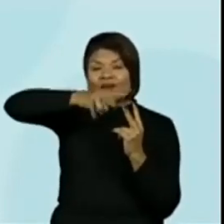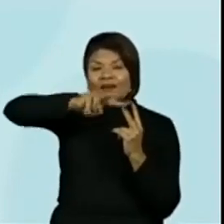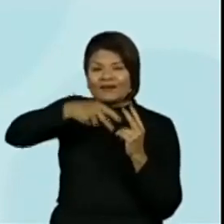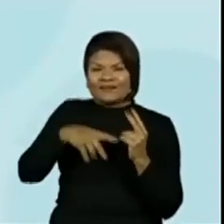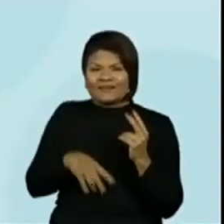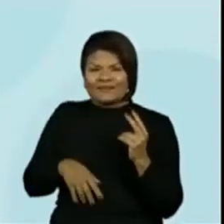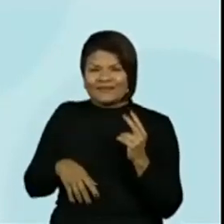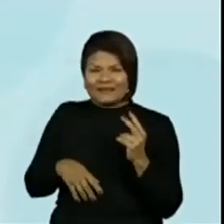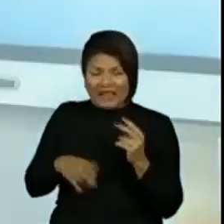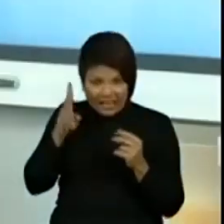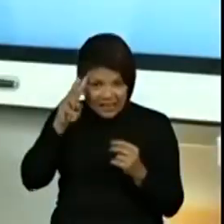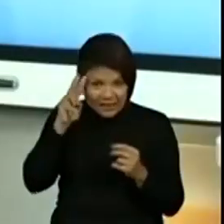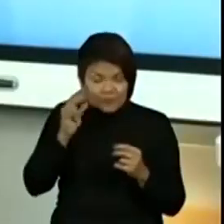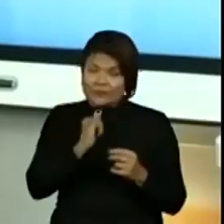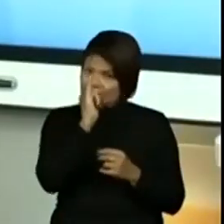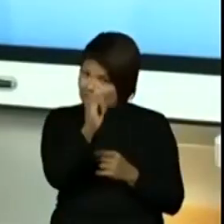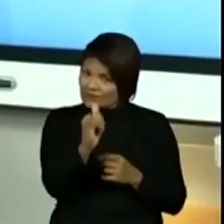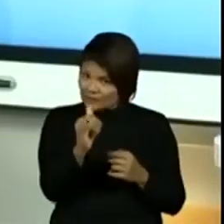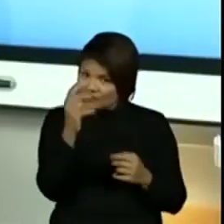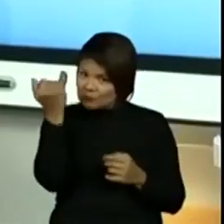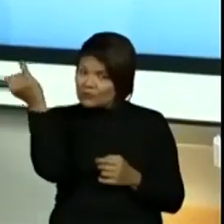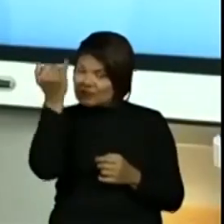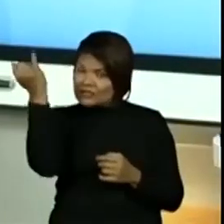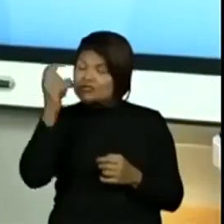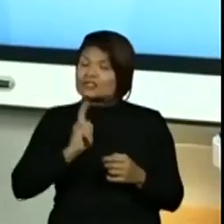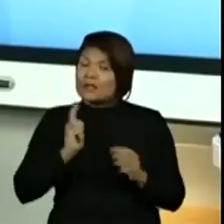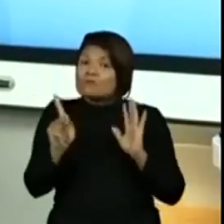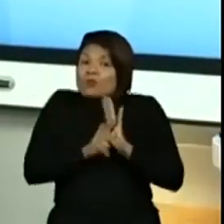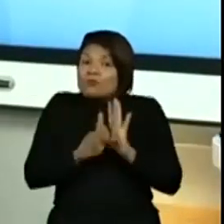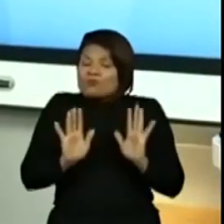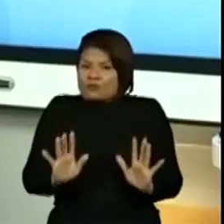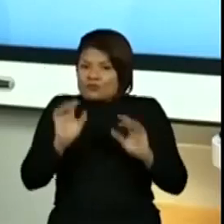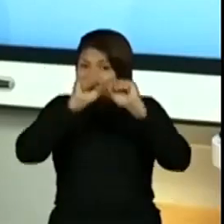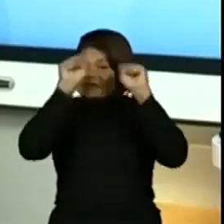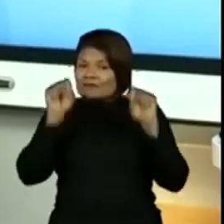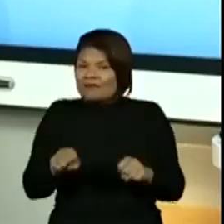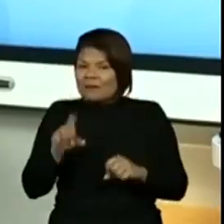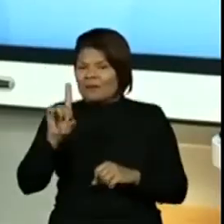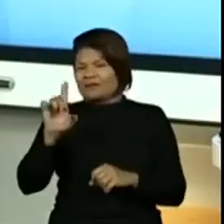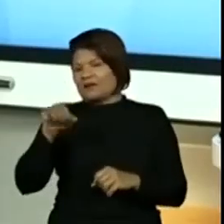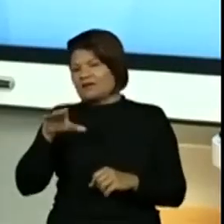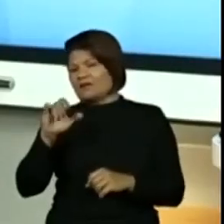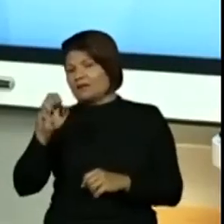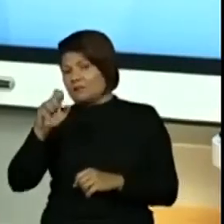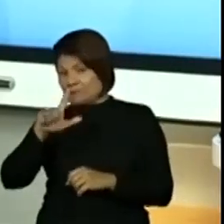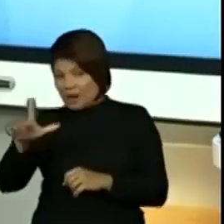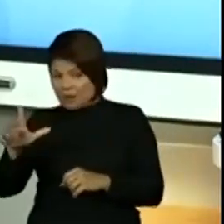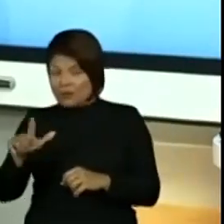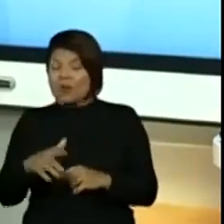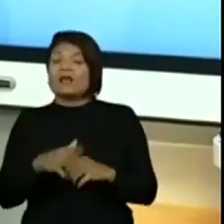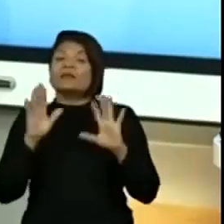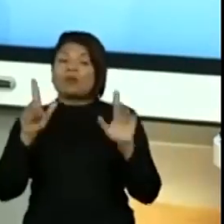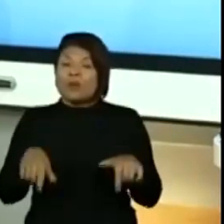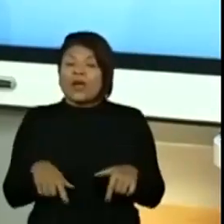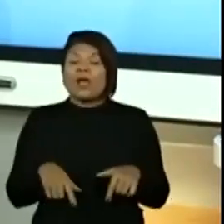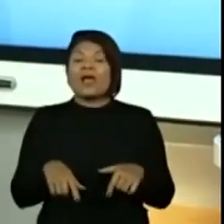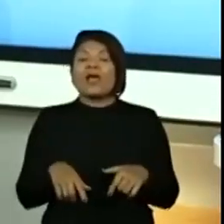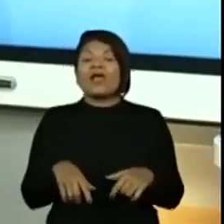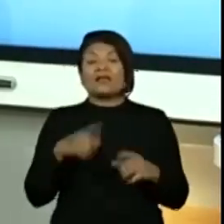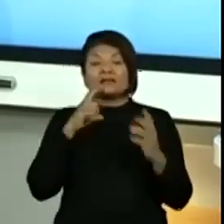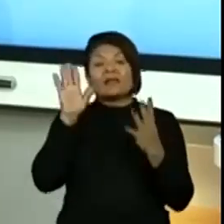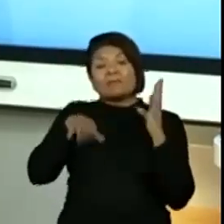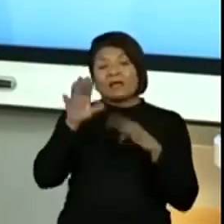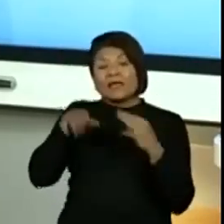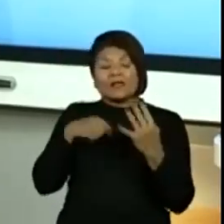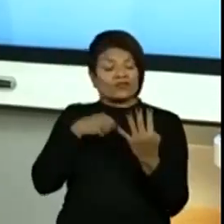coisa importante que eu disse para vocês de uma das propriedades do nosso sistema de numeração decimal. Ele é de valor